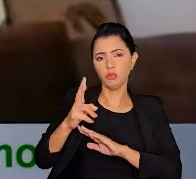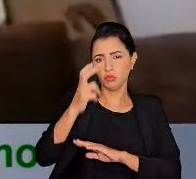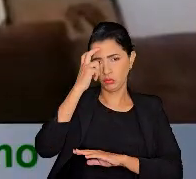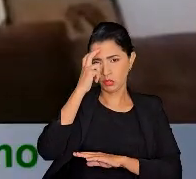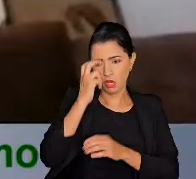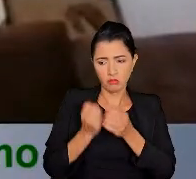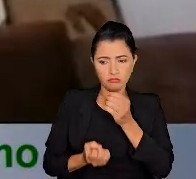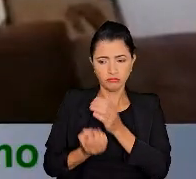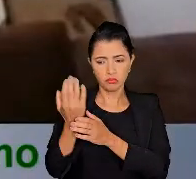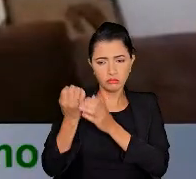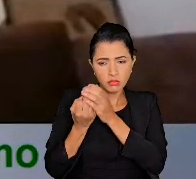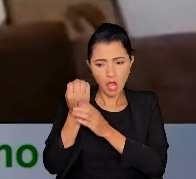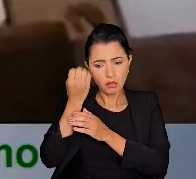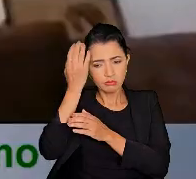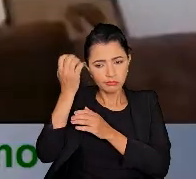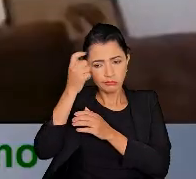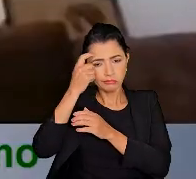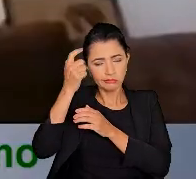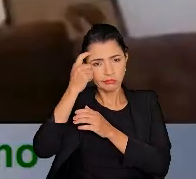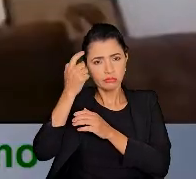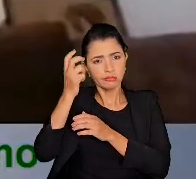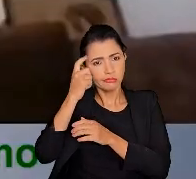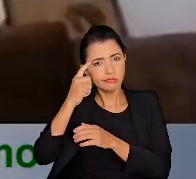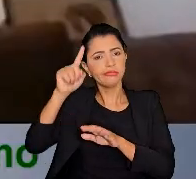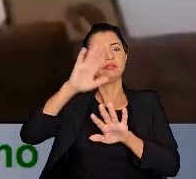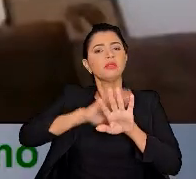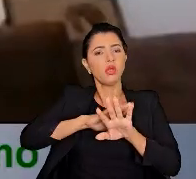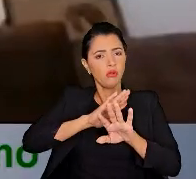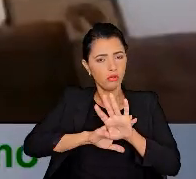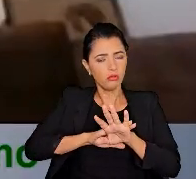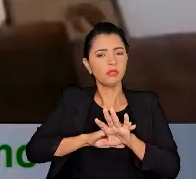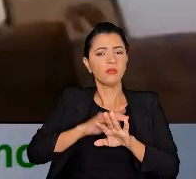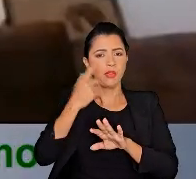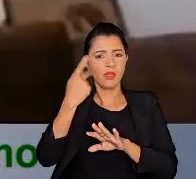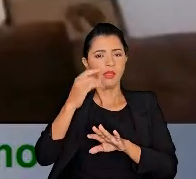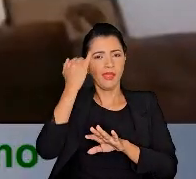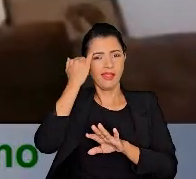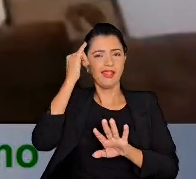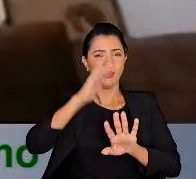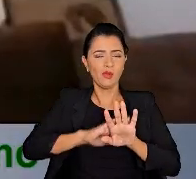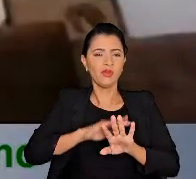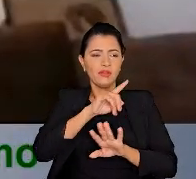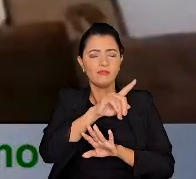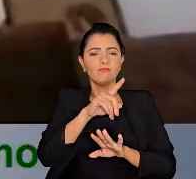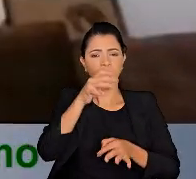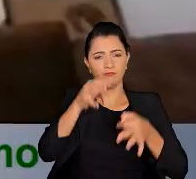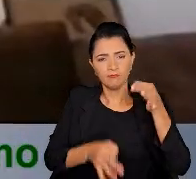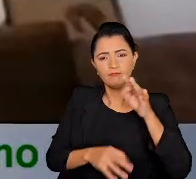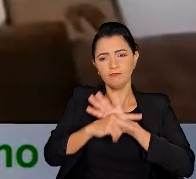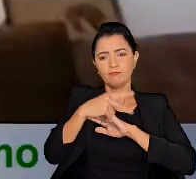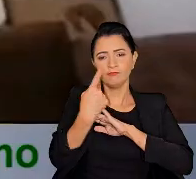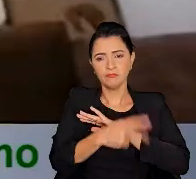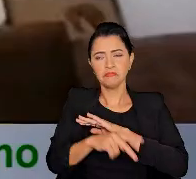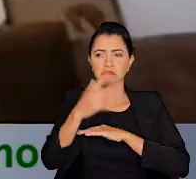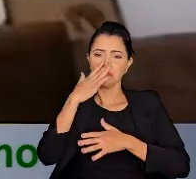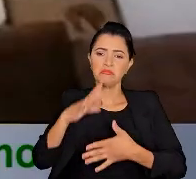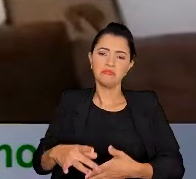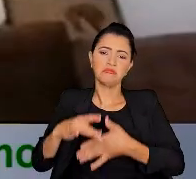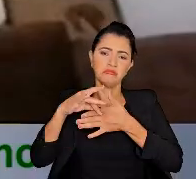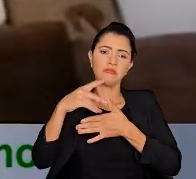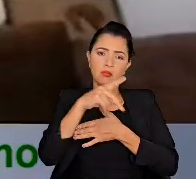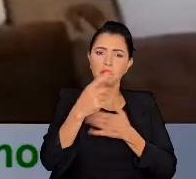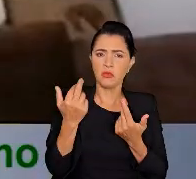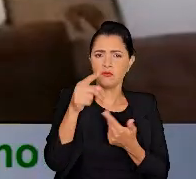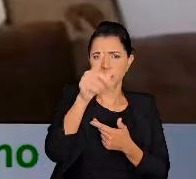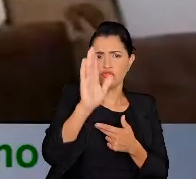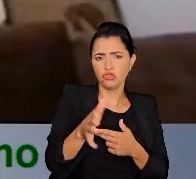ideológica. Esse julgado do Supremo Tribunal Federal, que acredito que seja um leading case, como o senhor mesmo